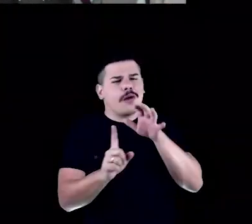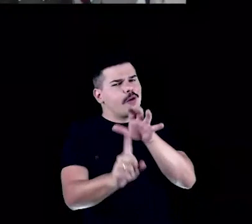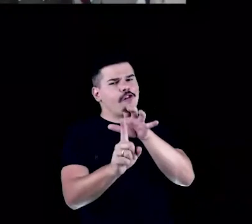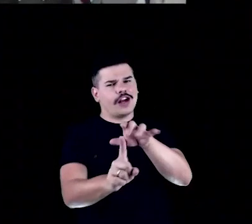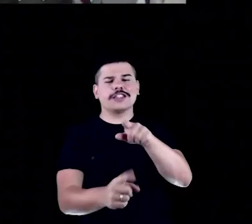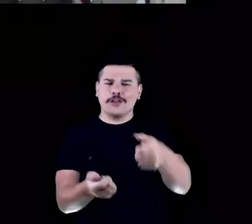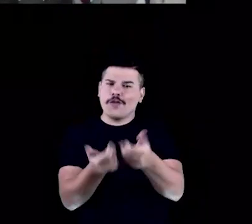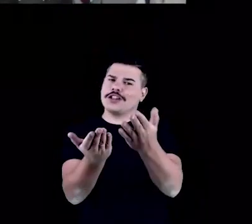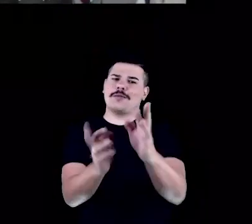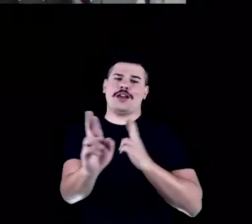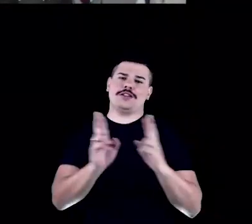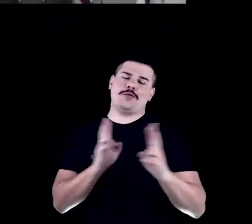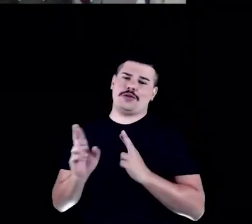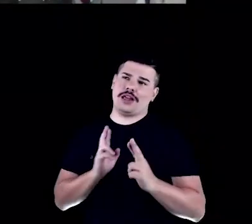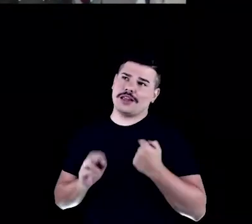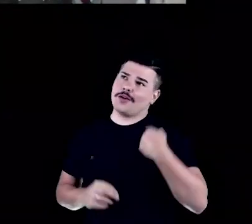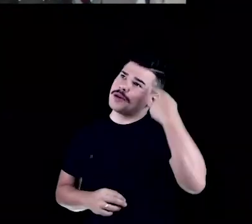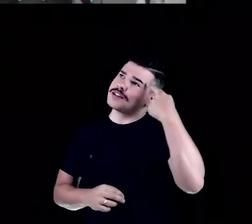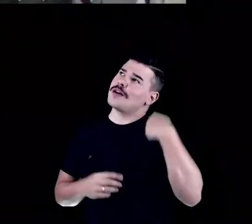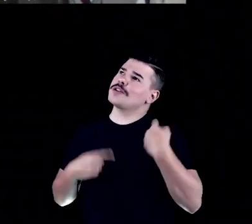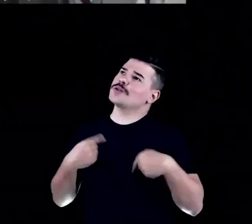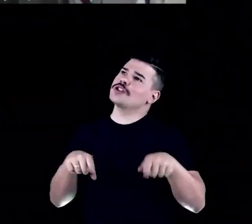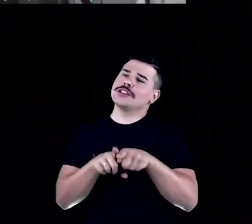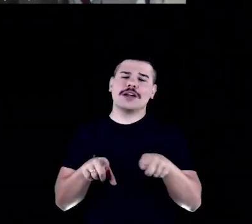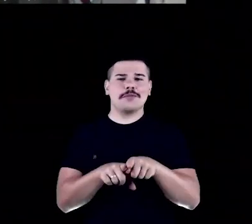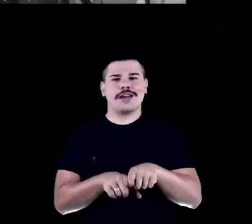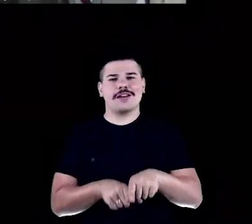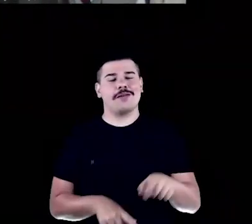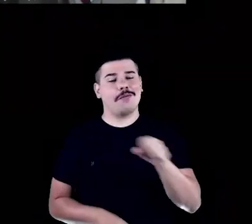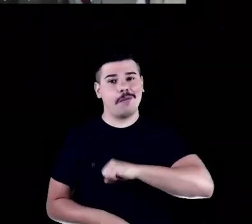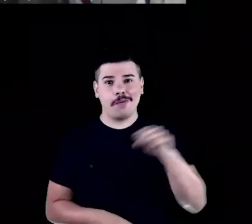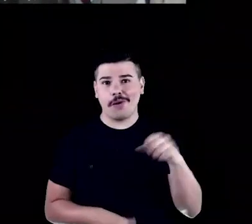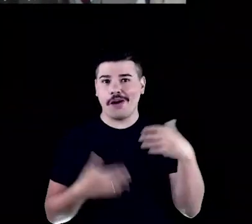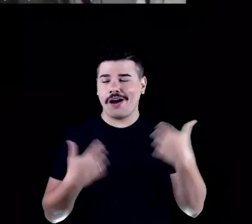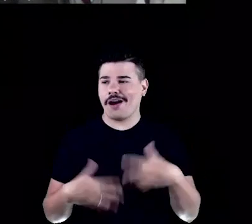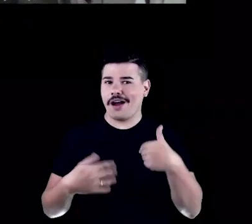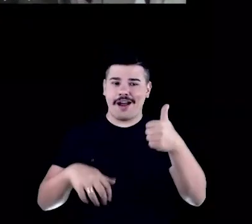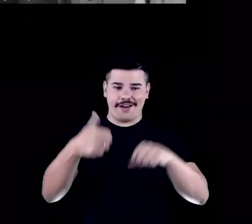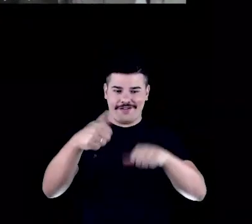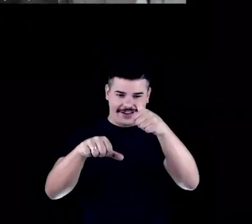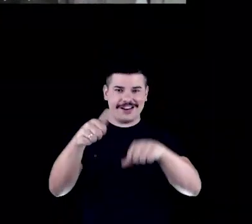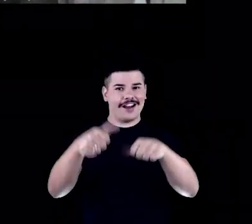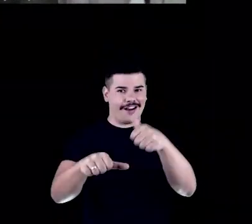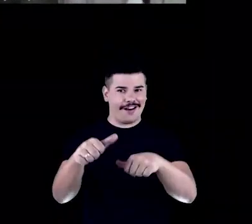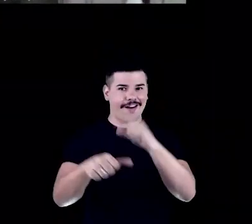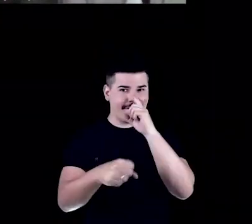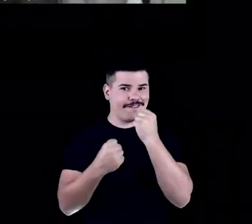Super mega provocação, que eu jogo para vocês e para mim também, para a gente discutir. Bom! Olha a